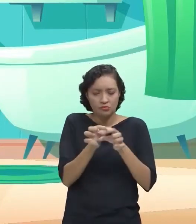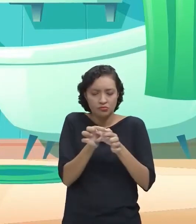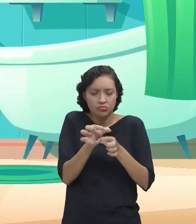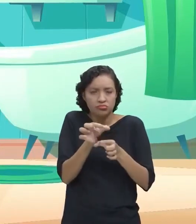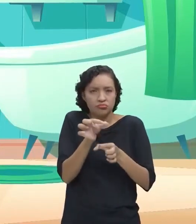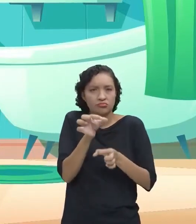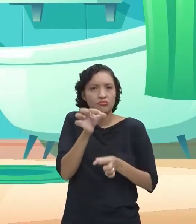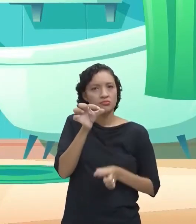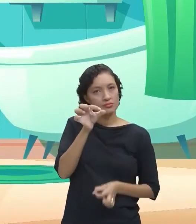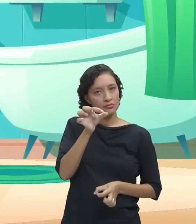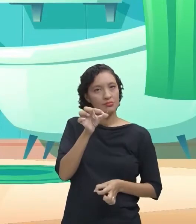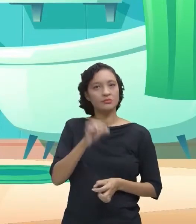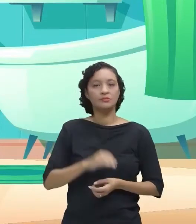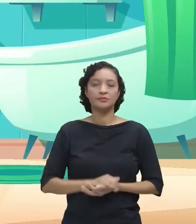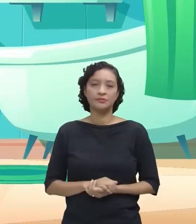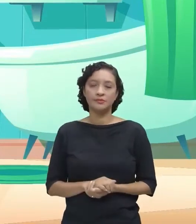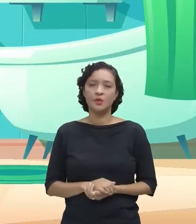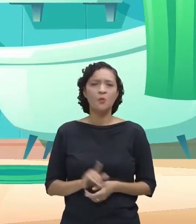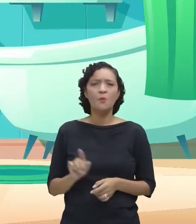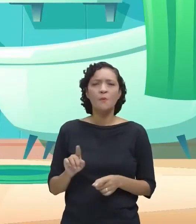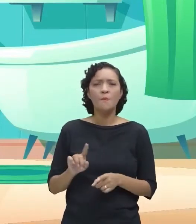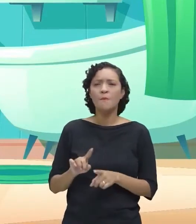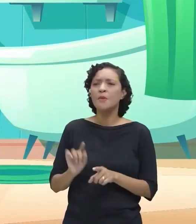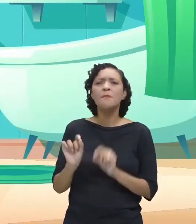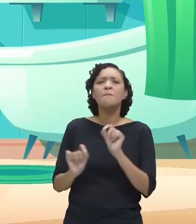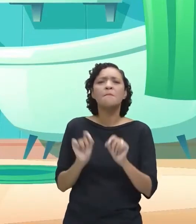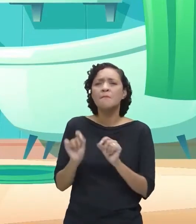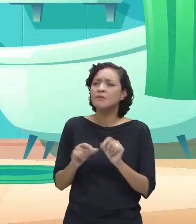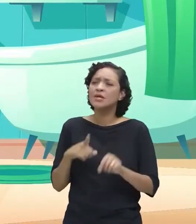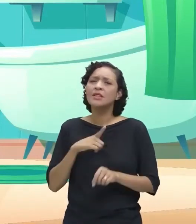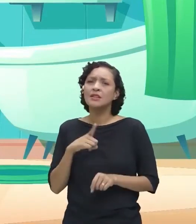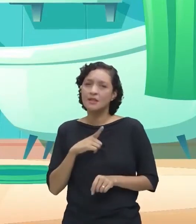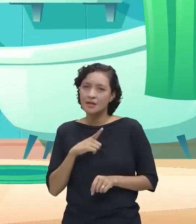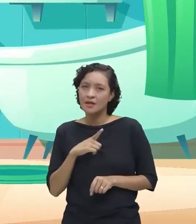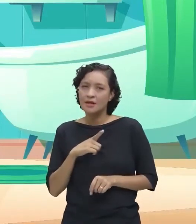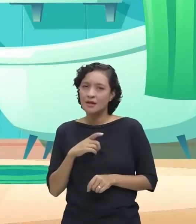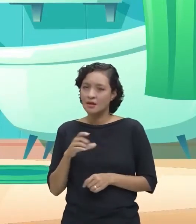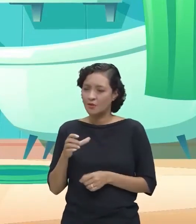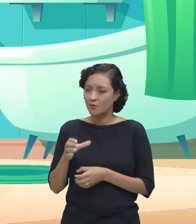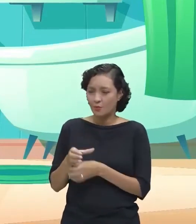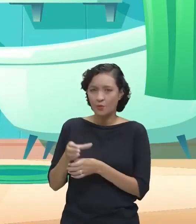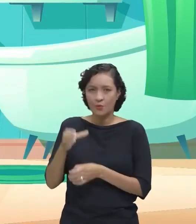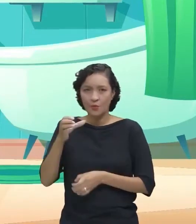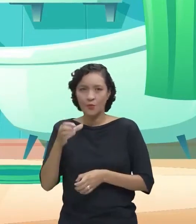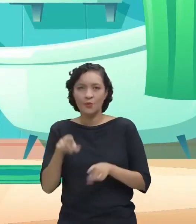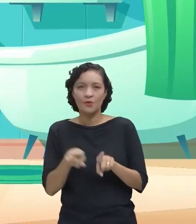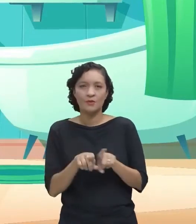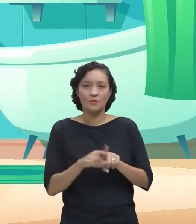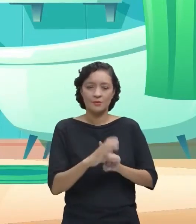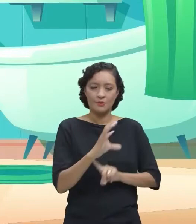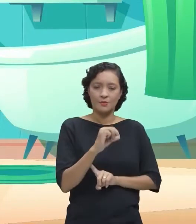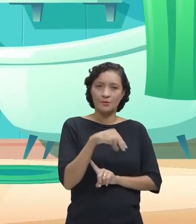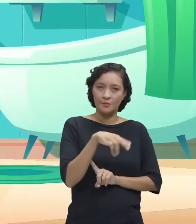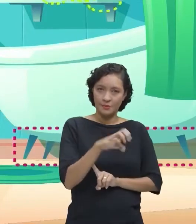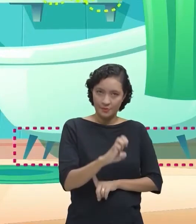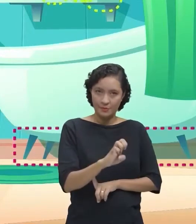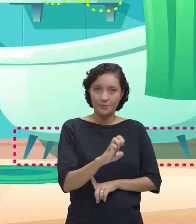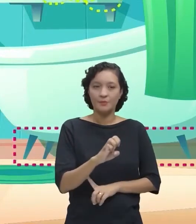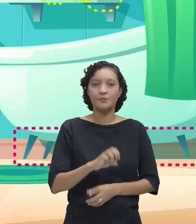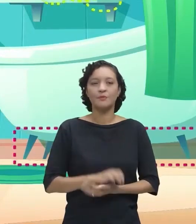né? E que mais será que tem dentro desse banheiro que nos lembra cone e cilindro? Vamos ver? Olhem